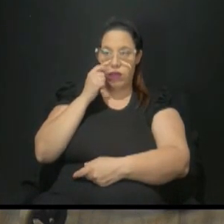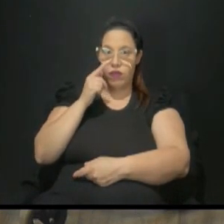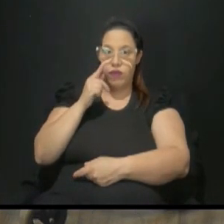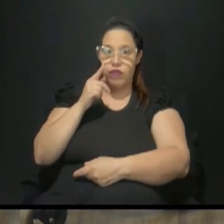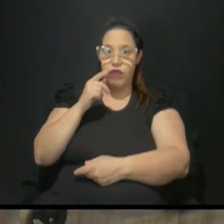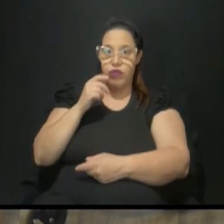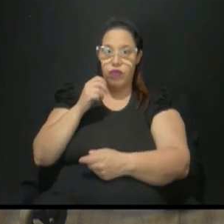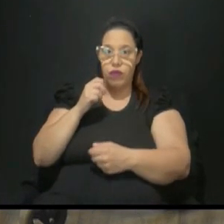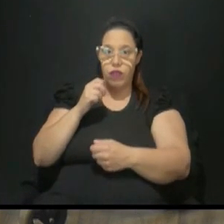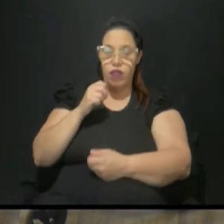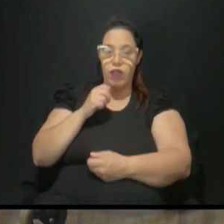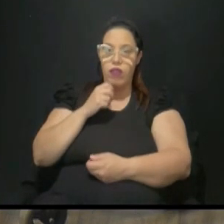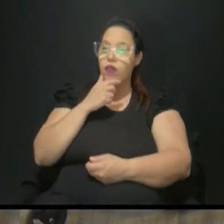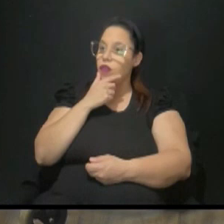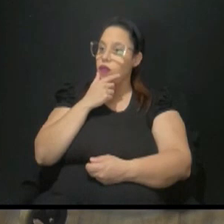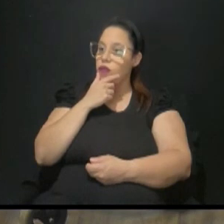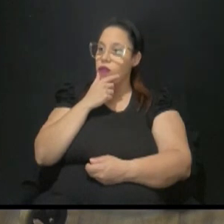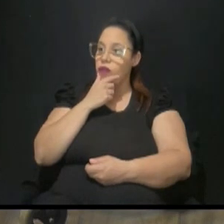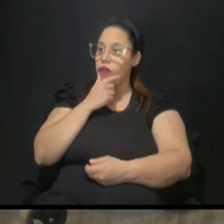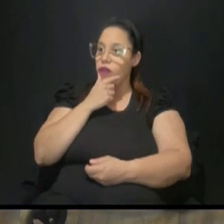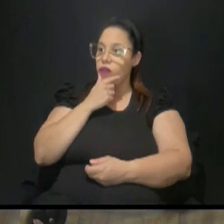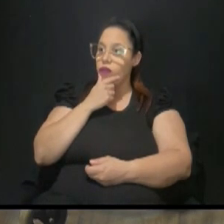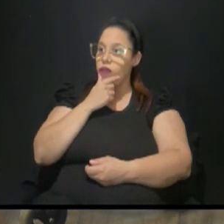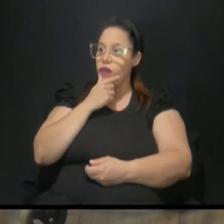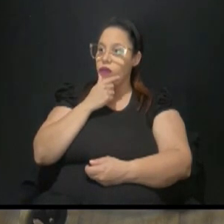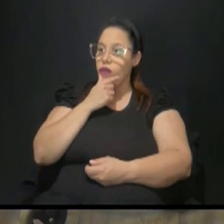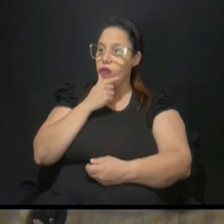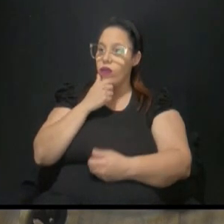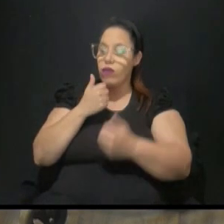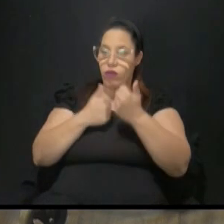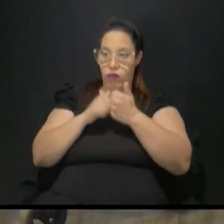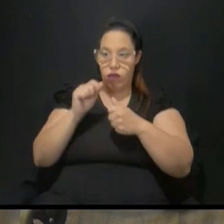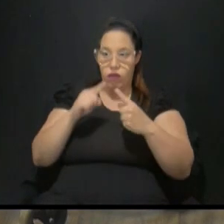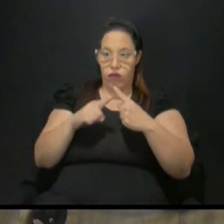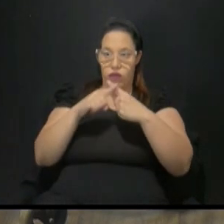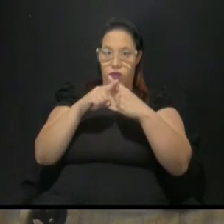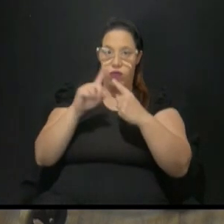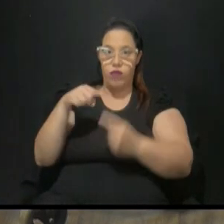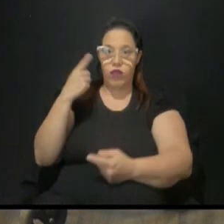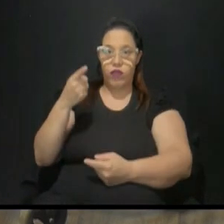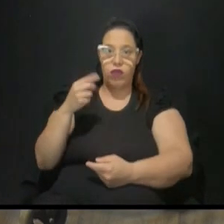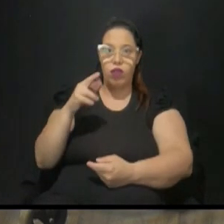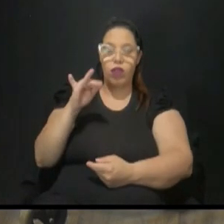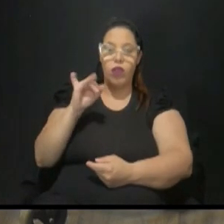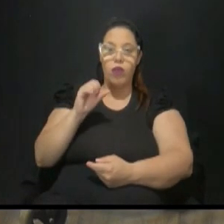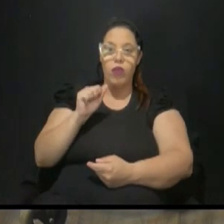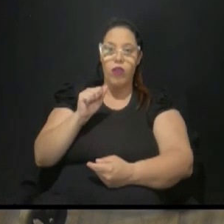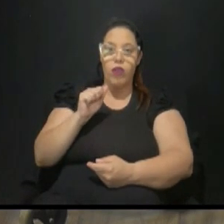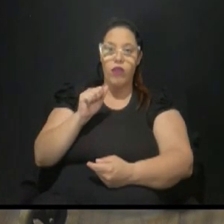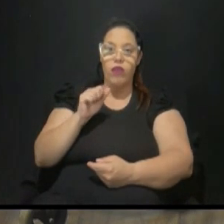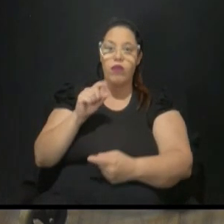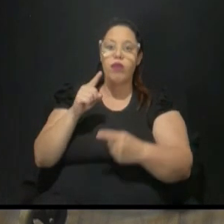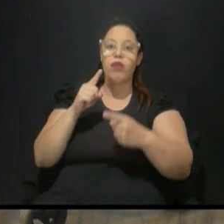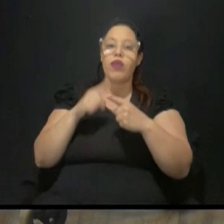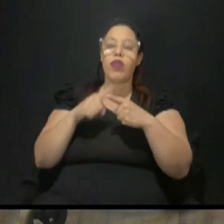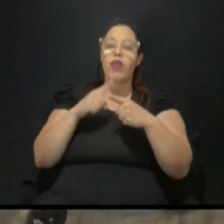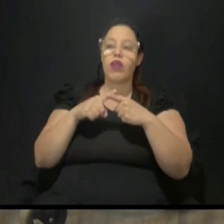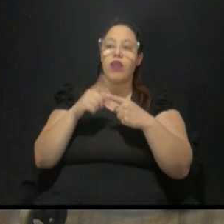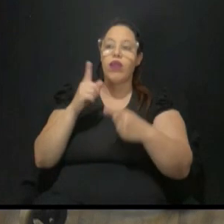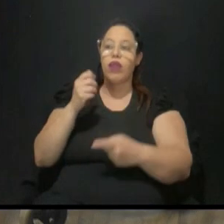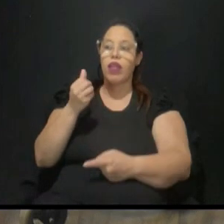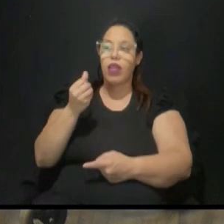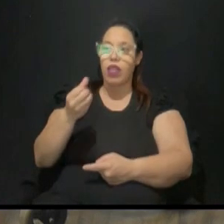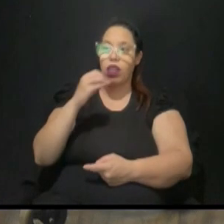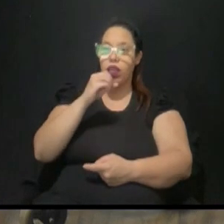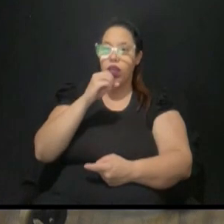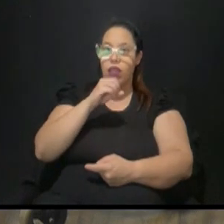não, nesse jogo, né, mas ele é uma outra prova. Por que ele corre sem o guia?